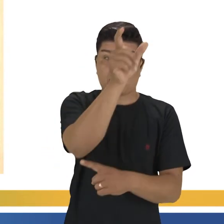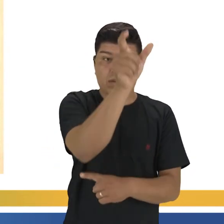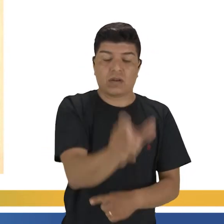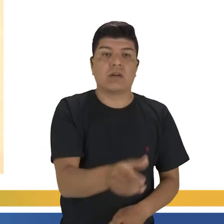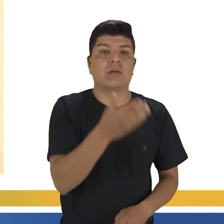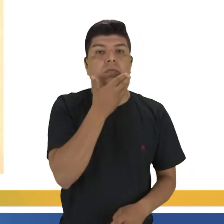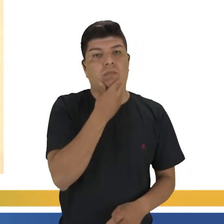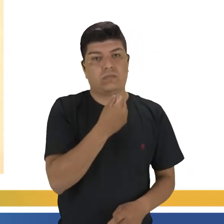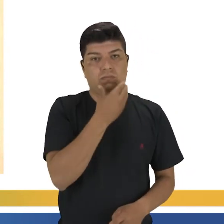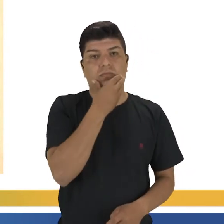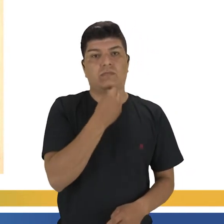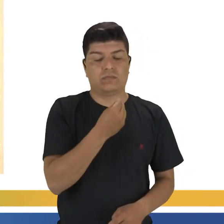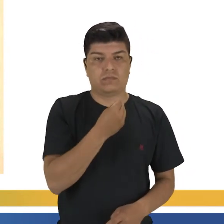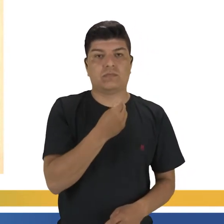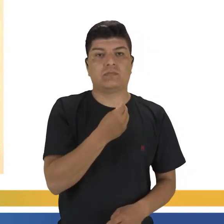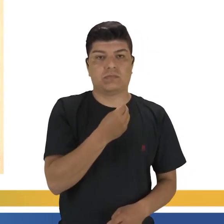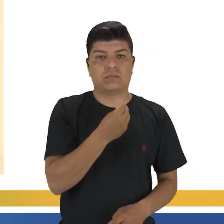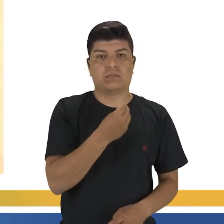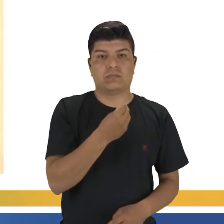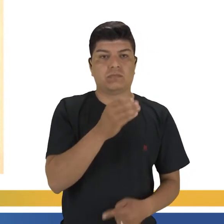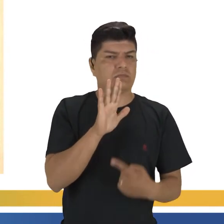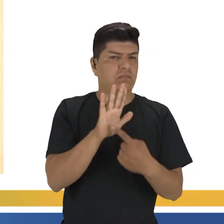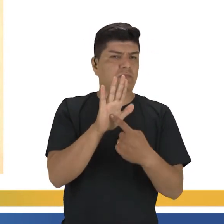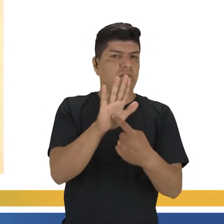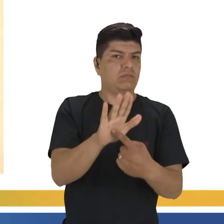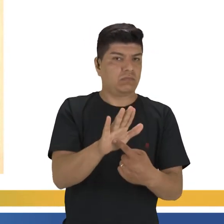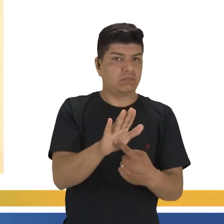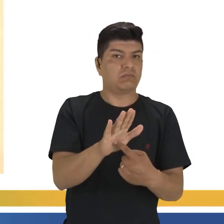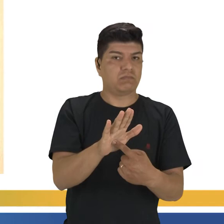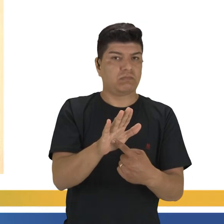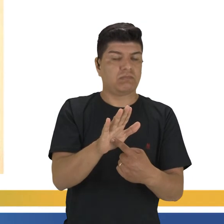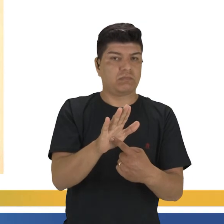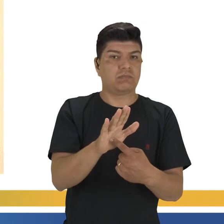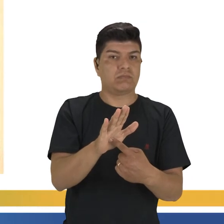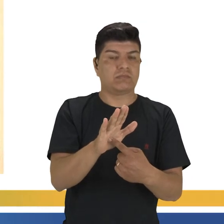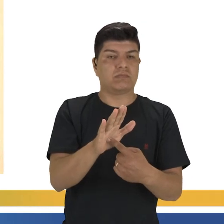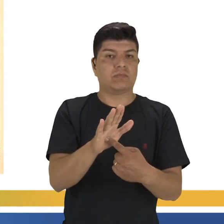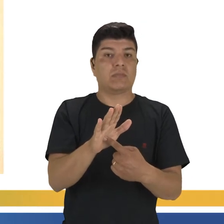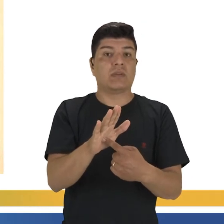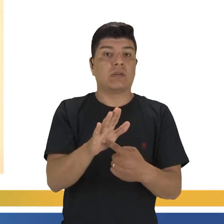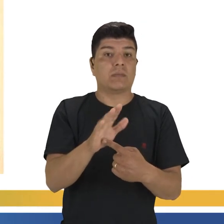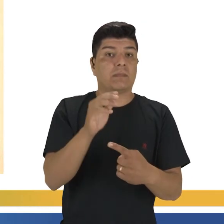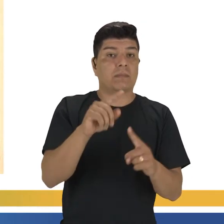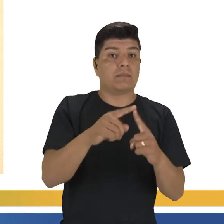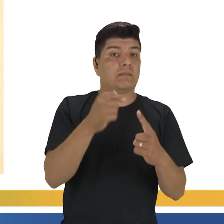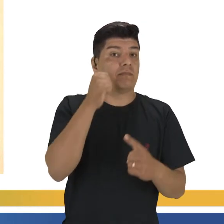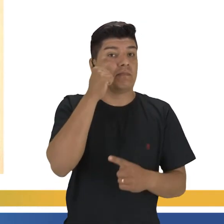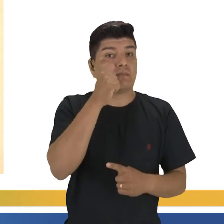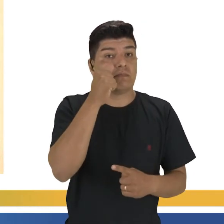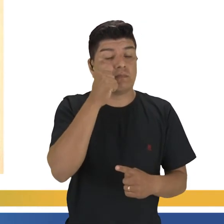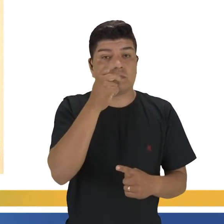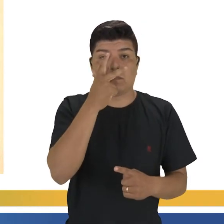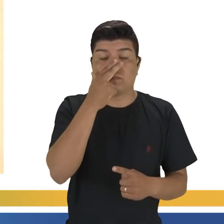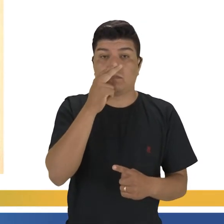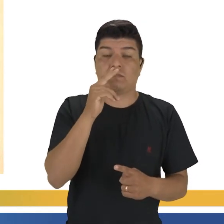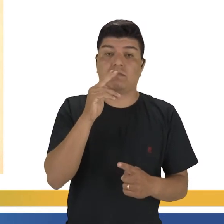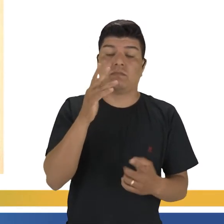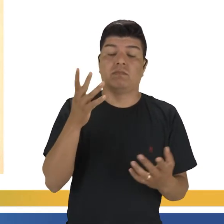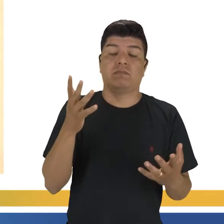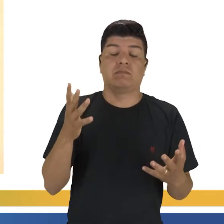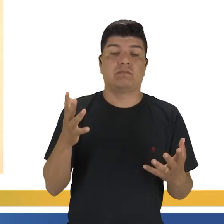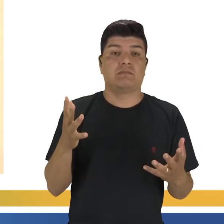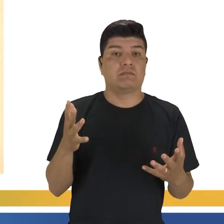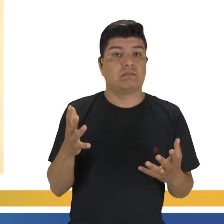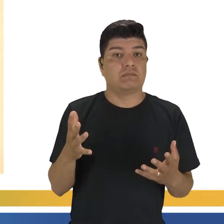né? Dando a eles um destaque bem interessante nas obras, enquanto que o da mulher ficava em